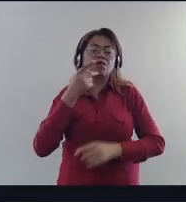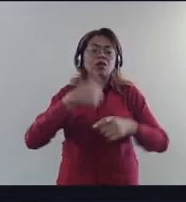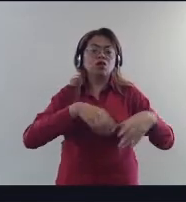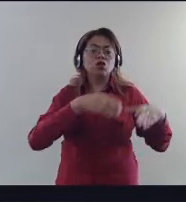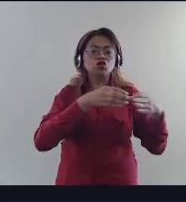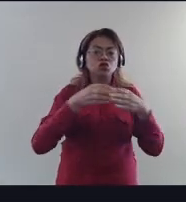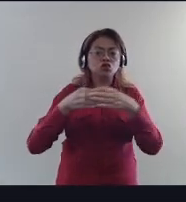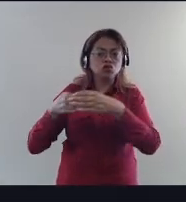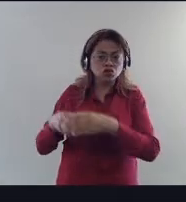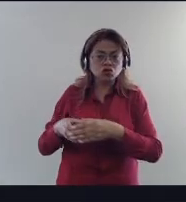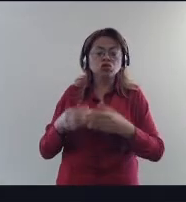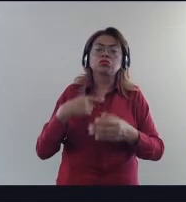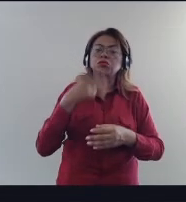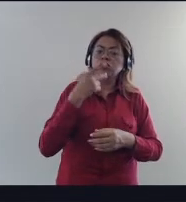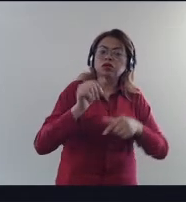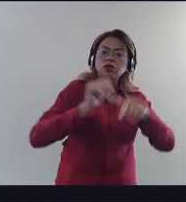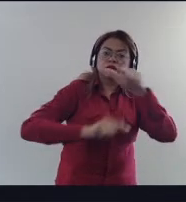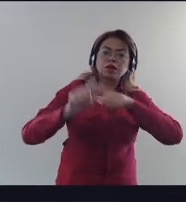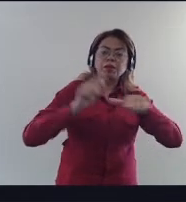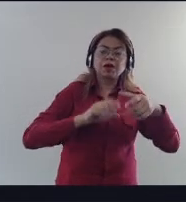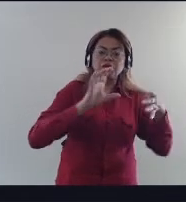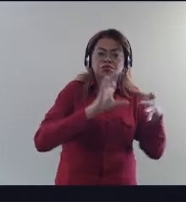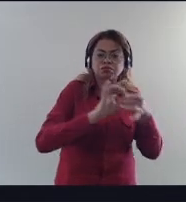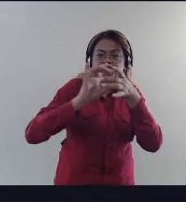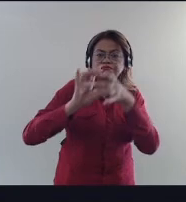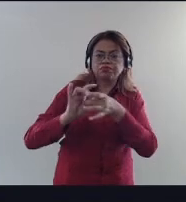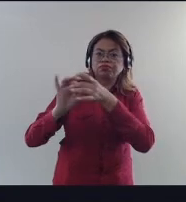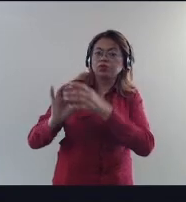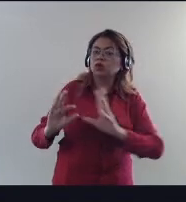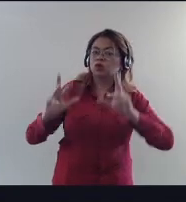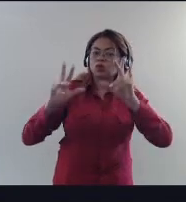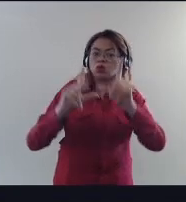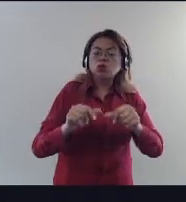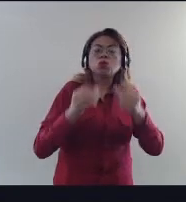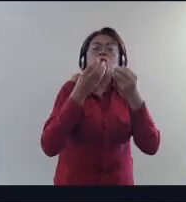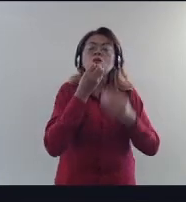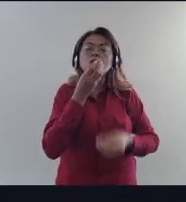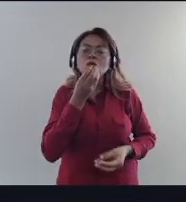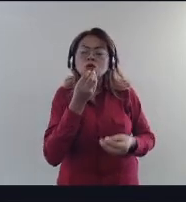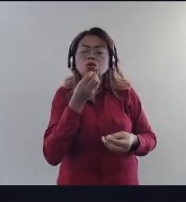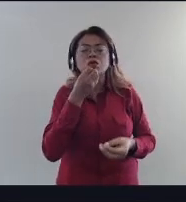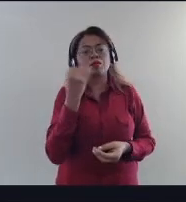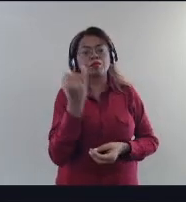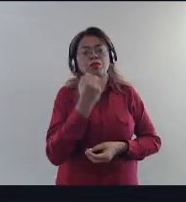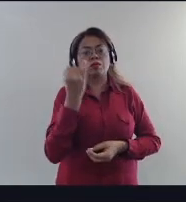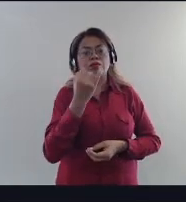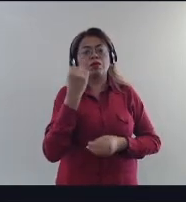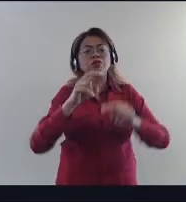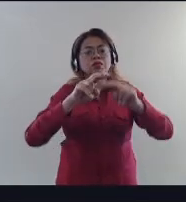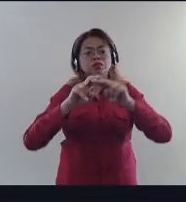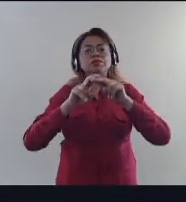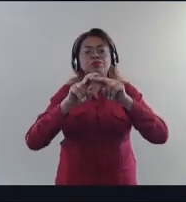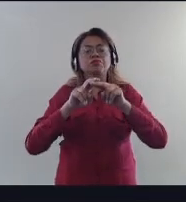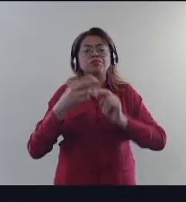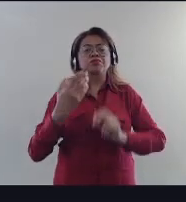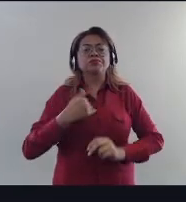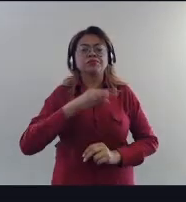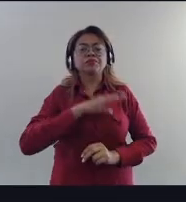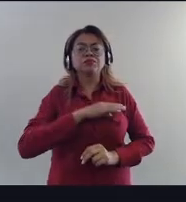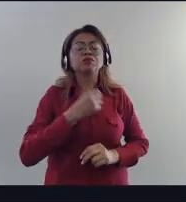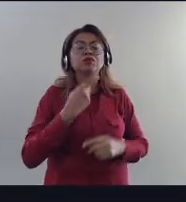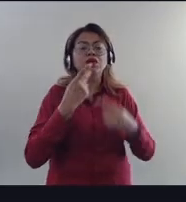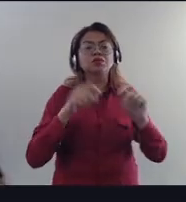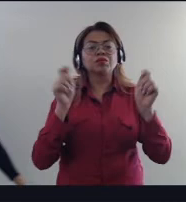de operações legais. Então, tudo isso é muito importante e por isso a gente gosta muito